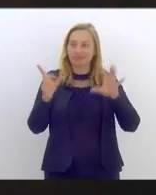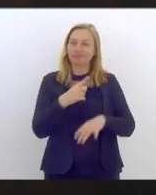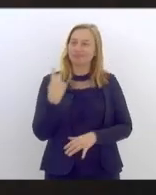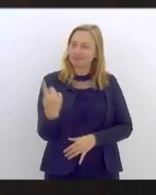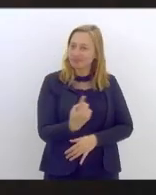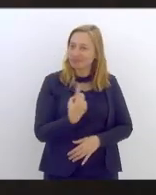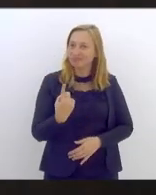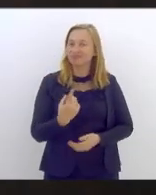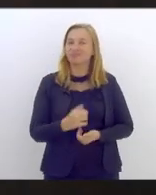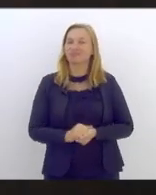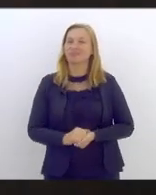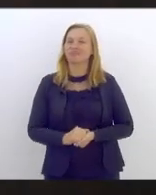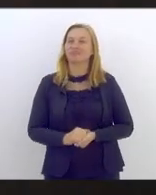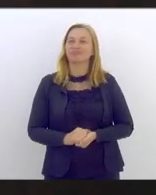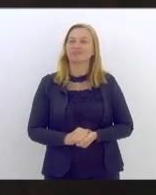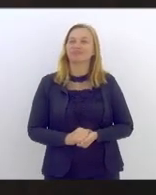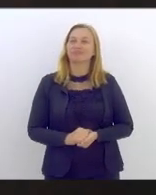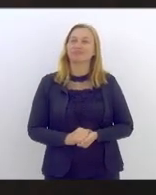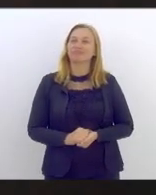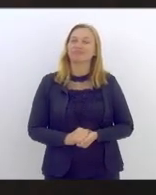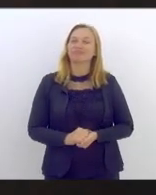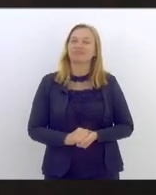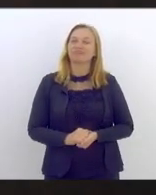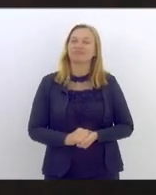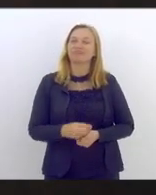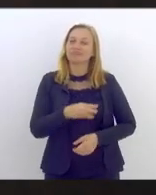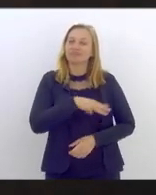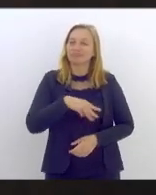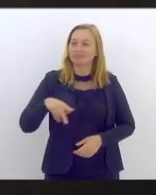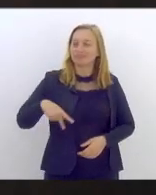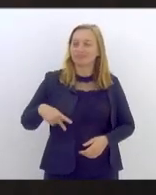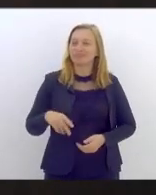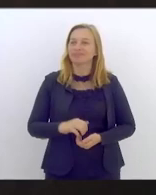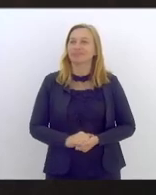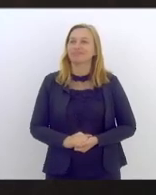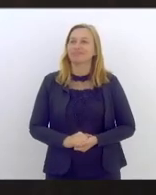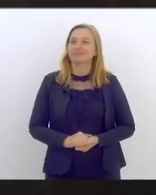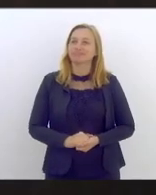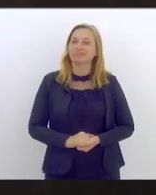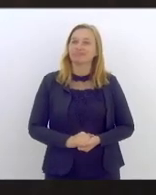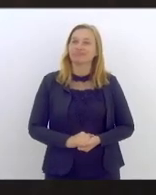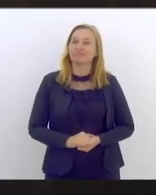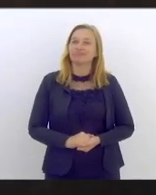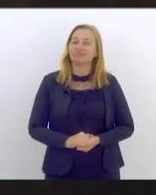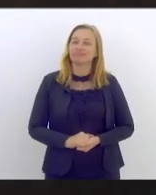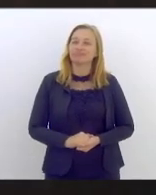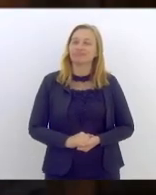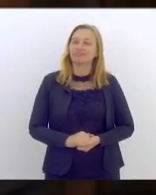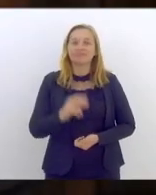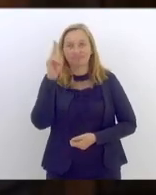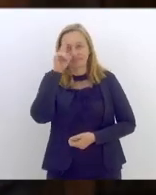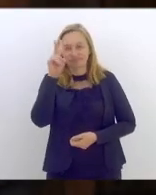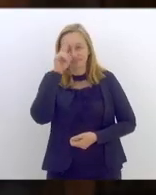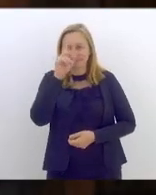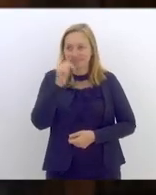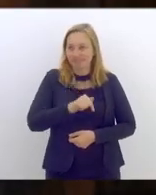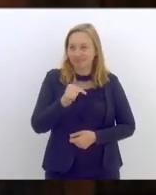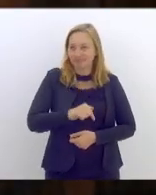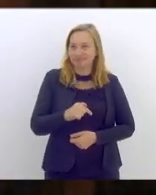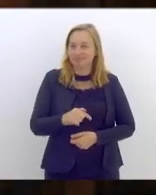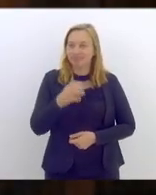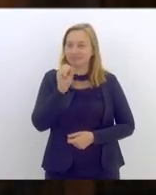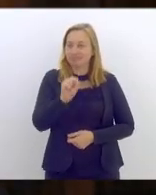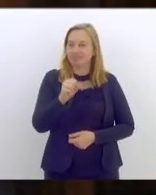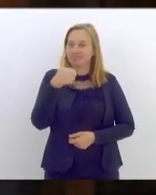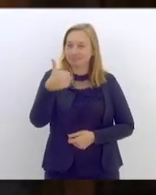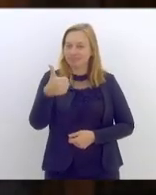então significativa o Ministério Público que que ele foi lembrado aqui que